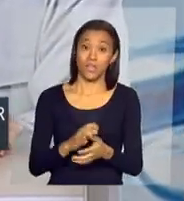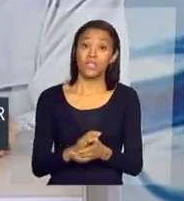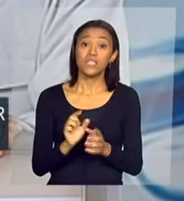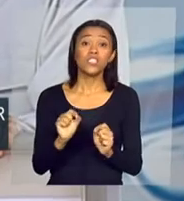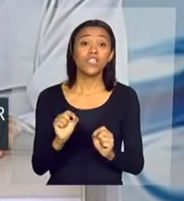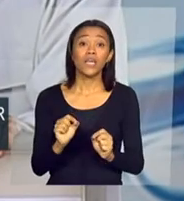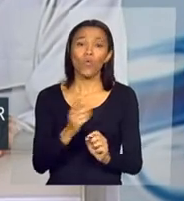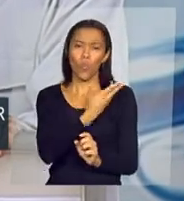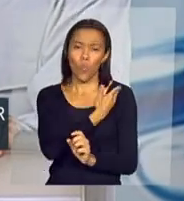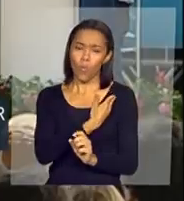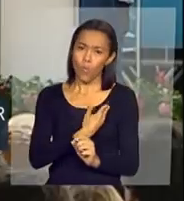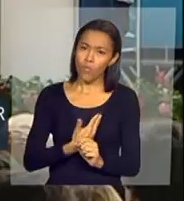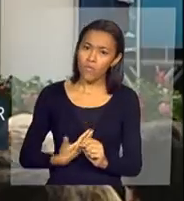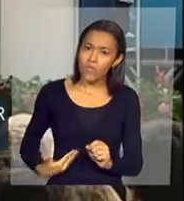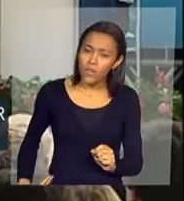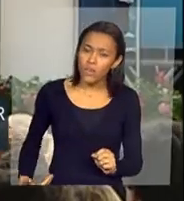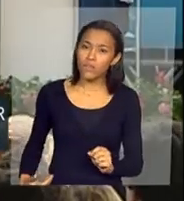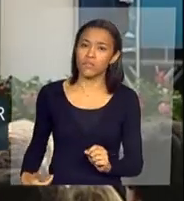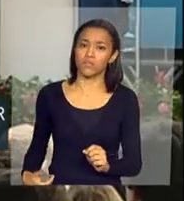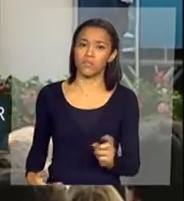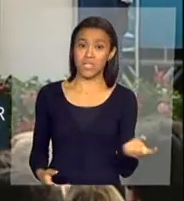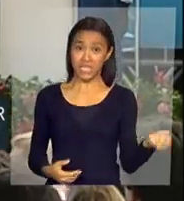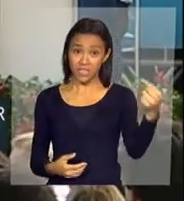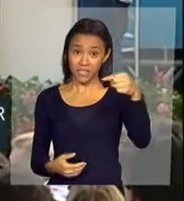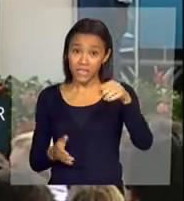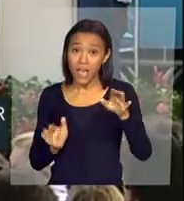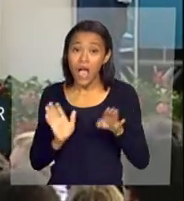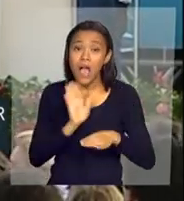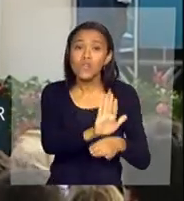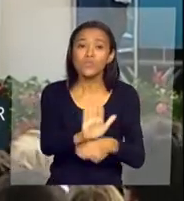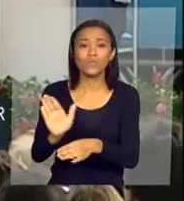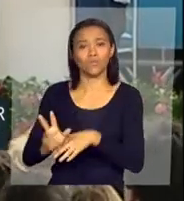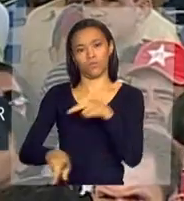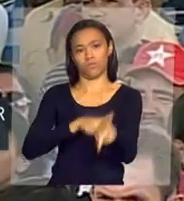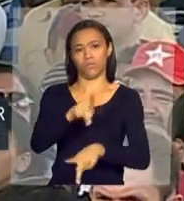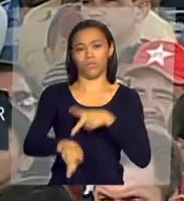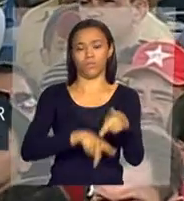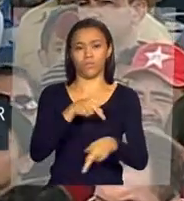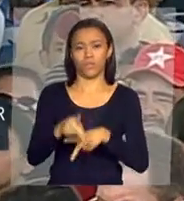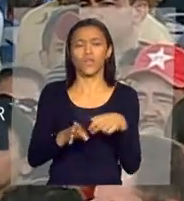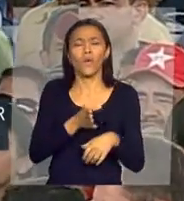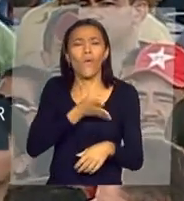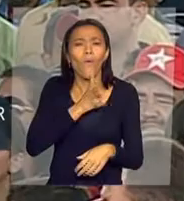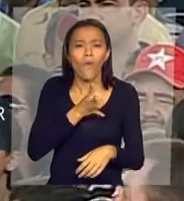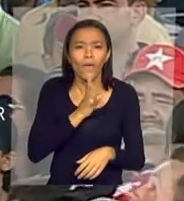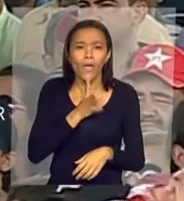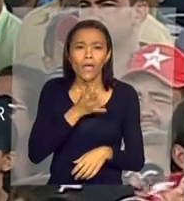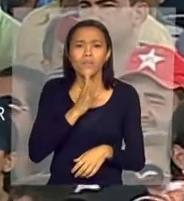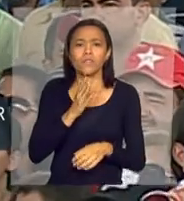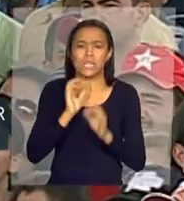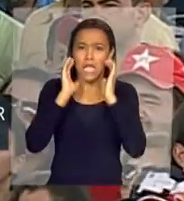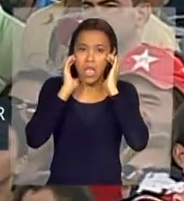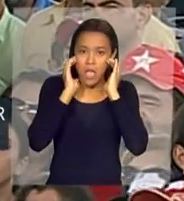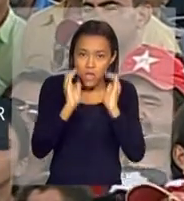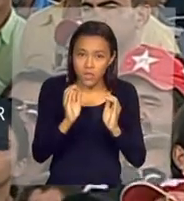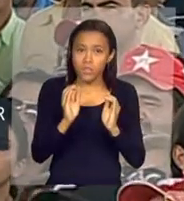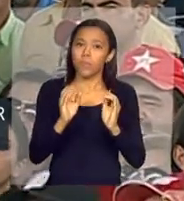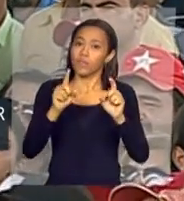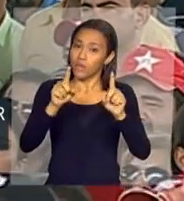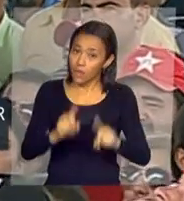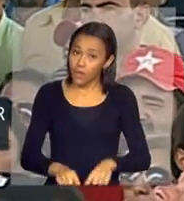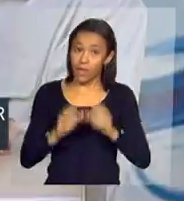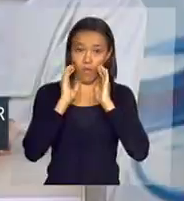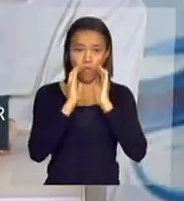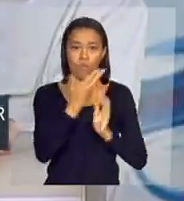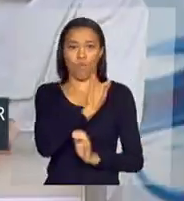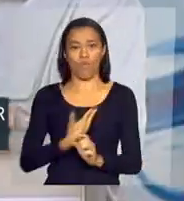ter um governo que vem até a população, que conhece, que trata com respeito, que é o governo da nossa